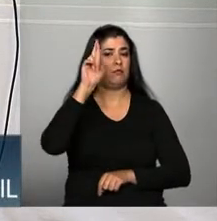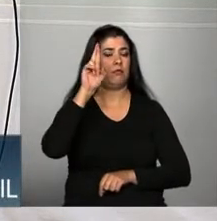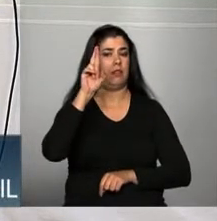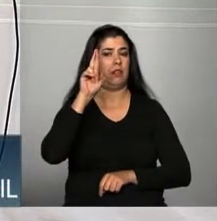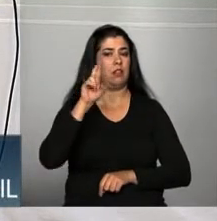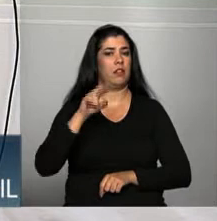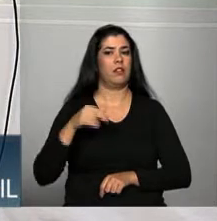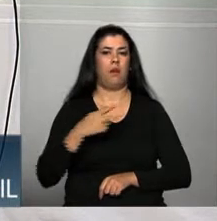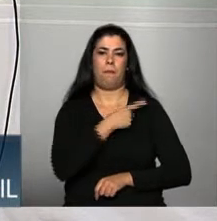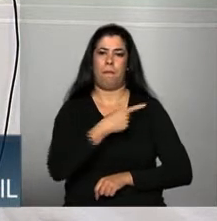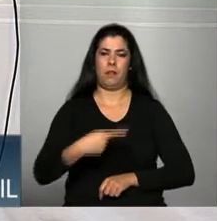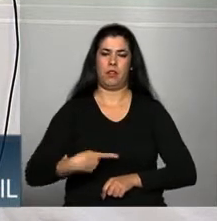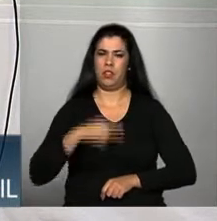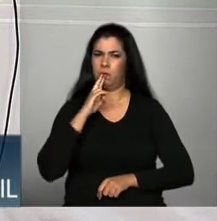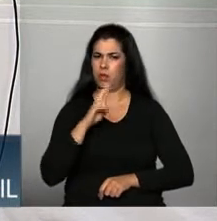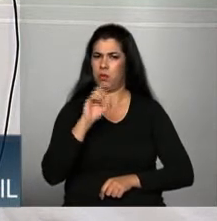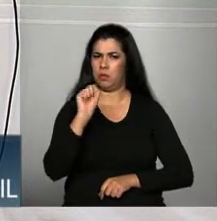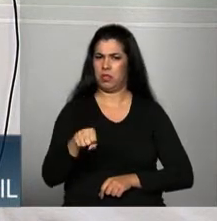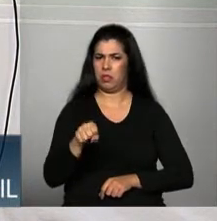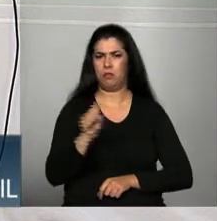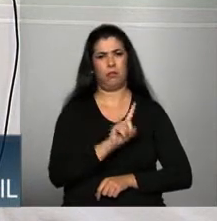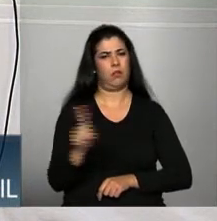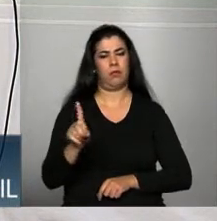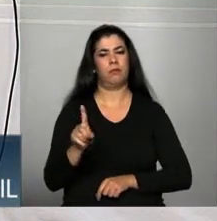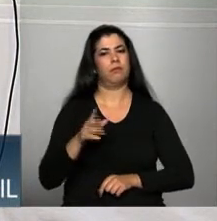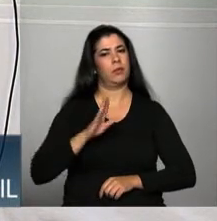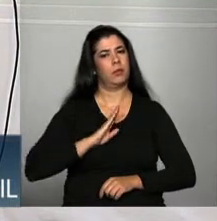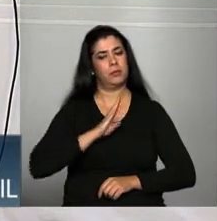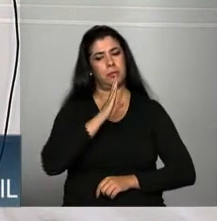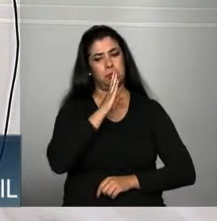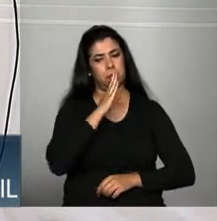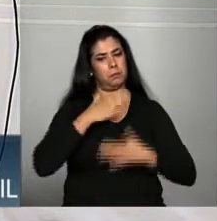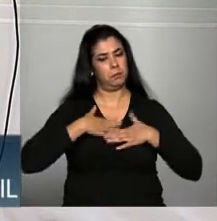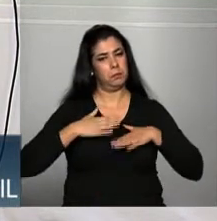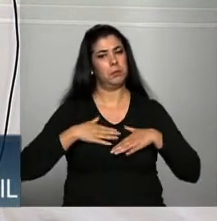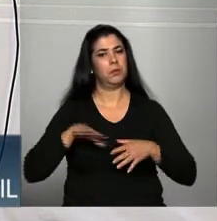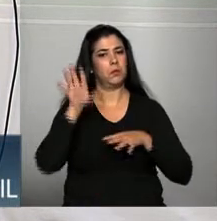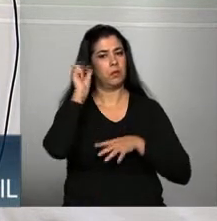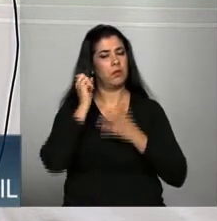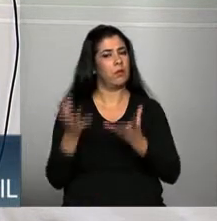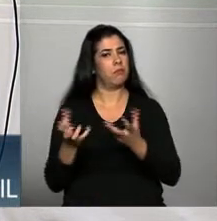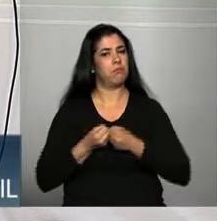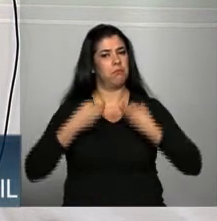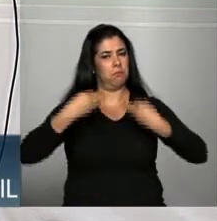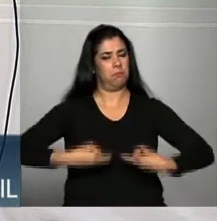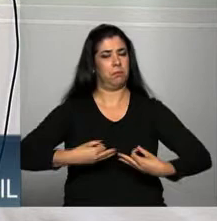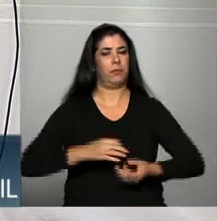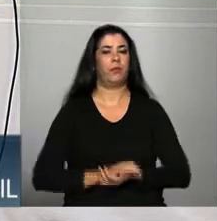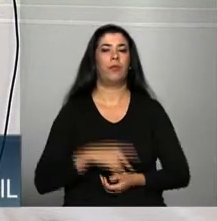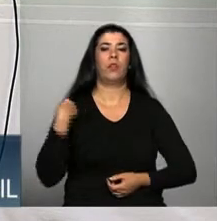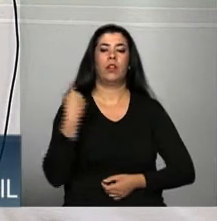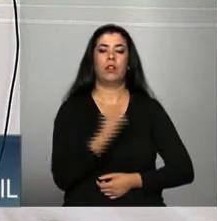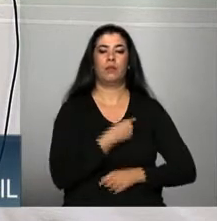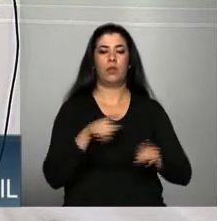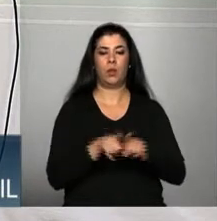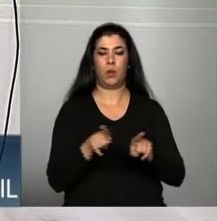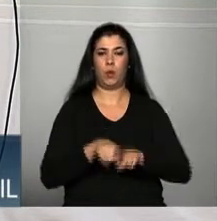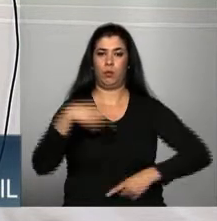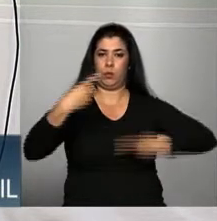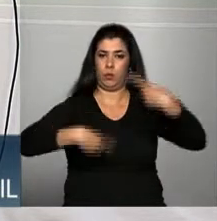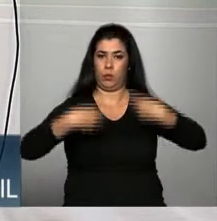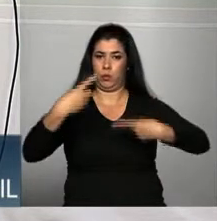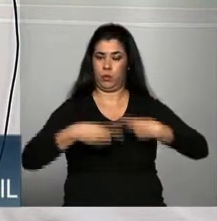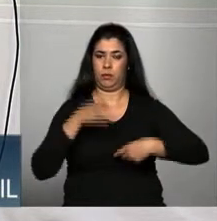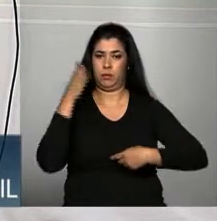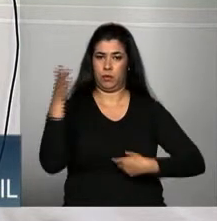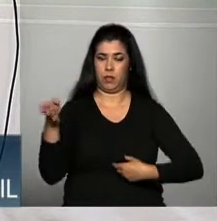Então, ela não disse nem que sim, nem que não, né? Uma outra questão muito importante que nós levantamos para elas foram quanto